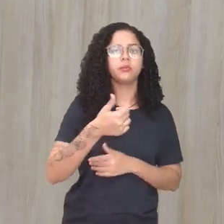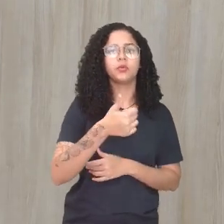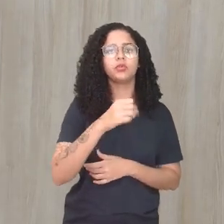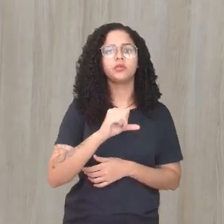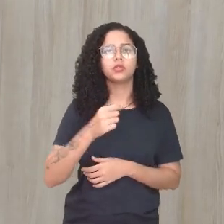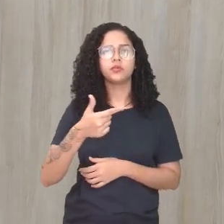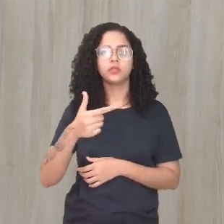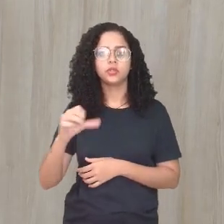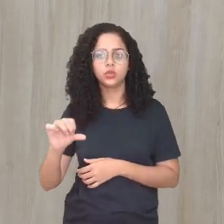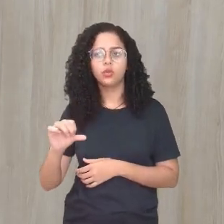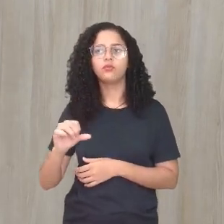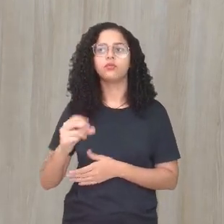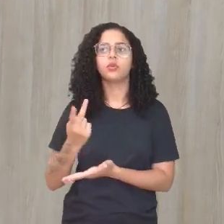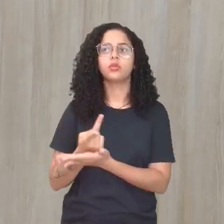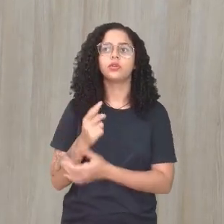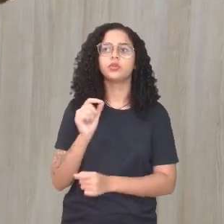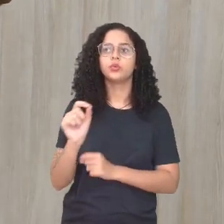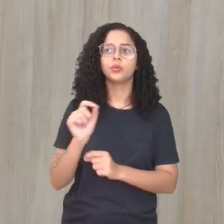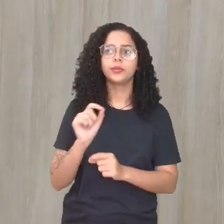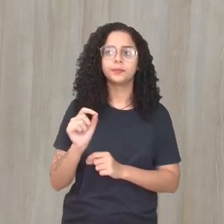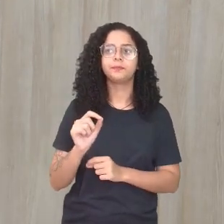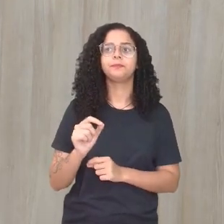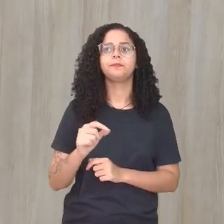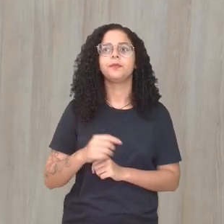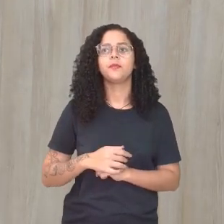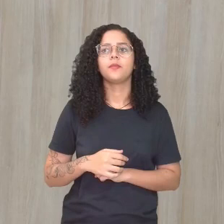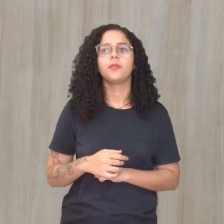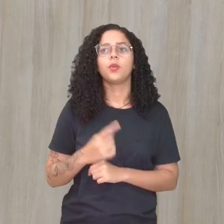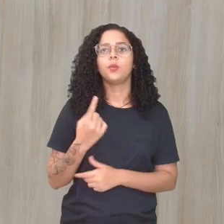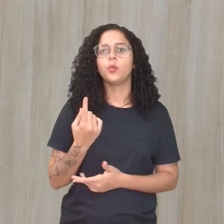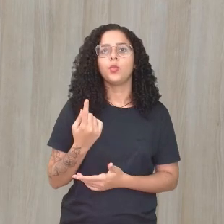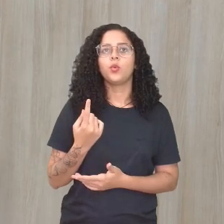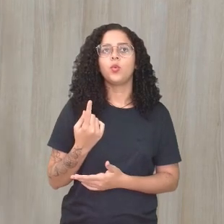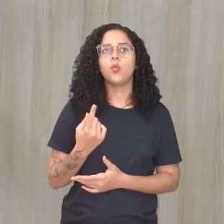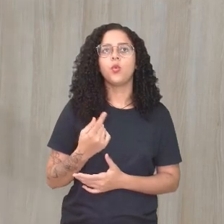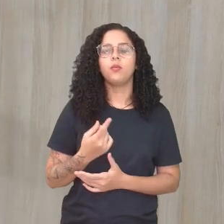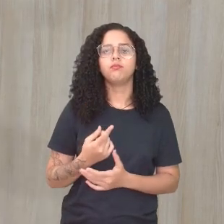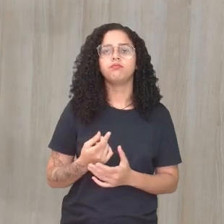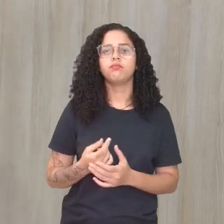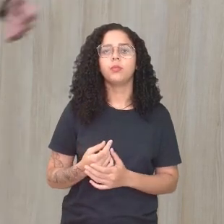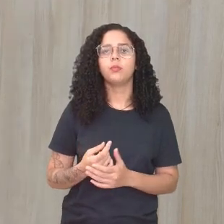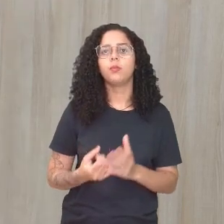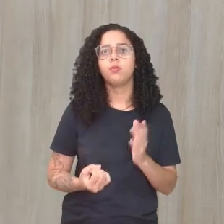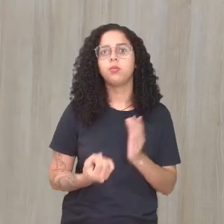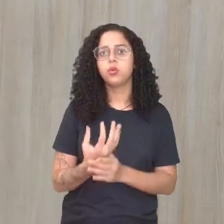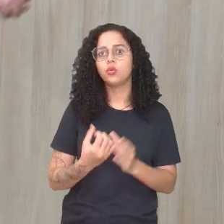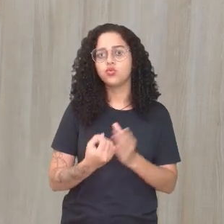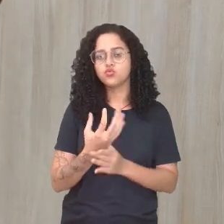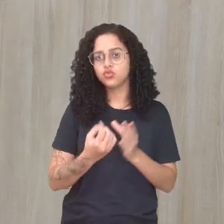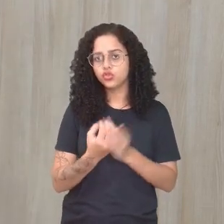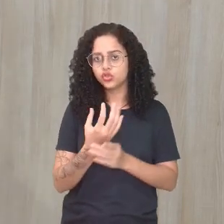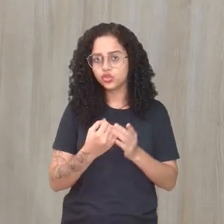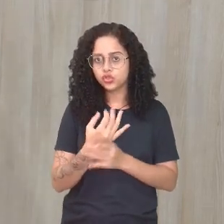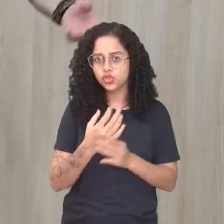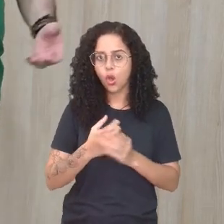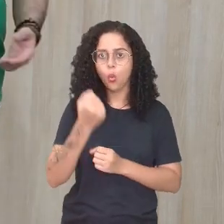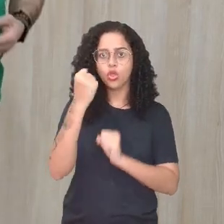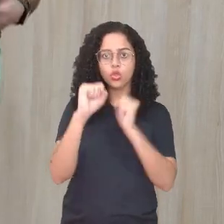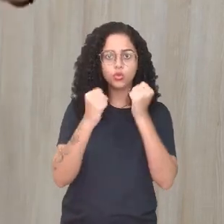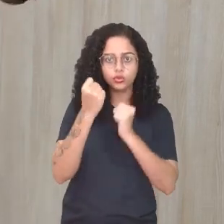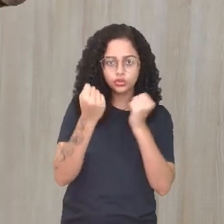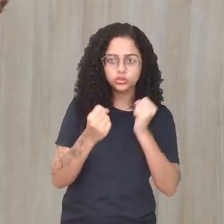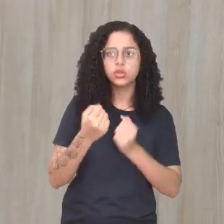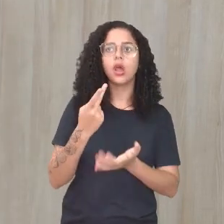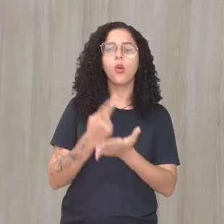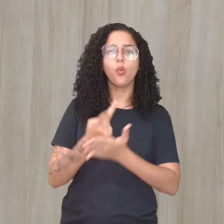1929 ocasionada aí também, né, professor, por uma superprodução, né, industrial que vinha ocorrendo nos